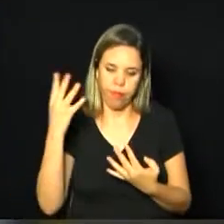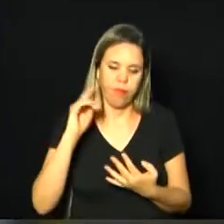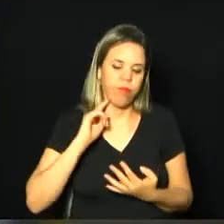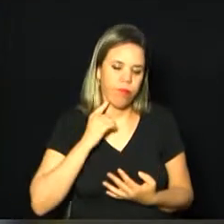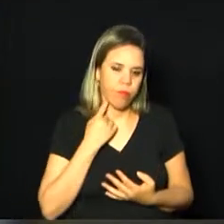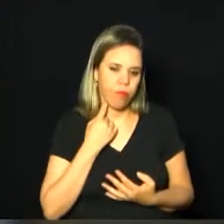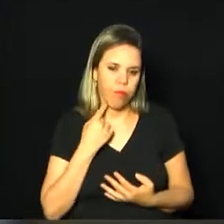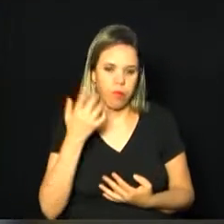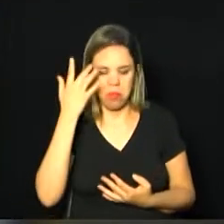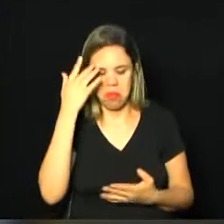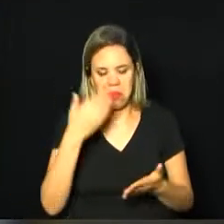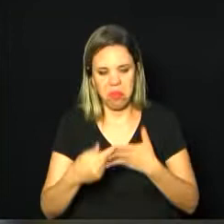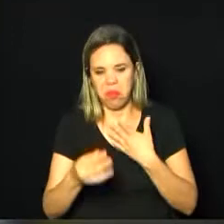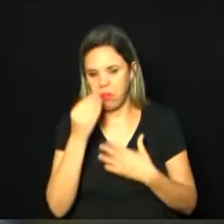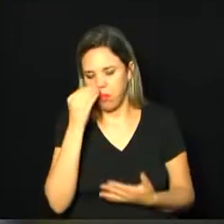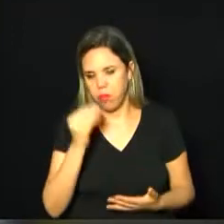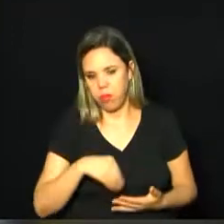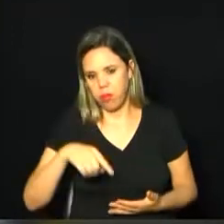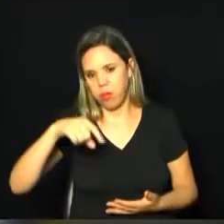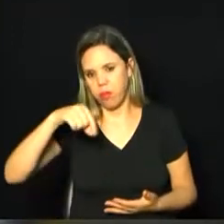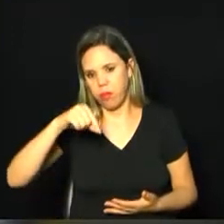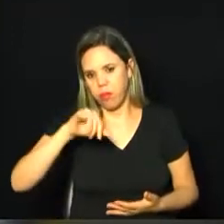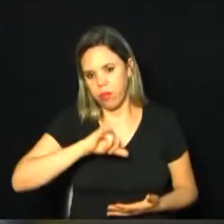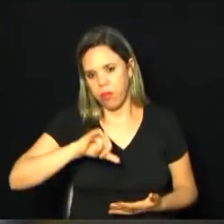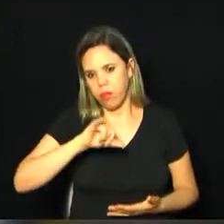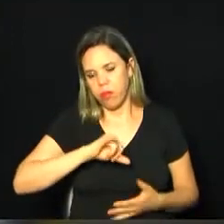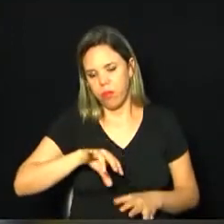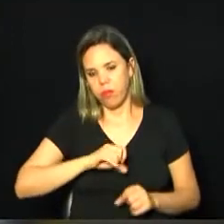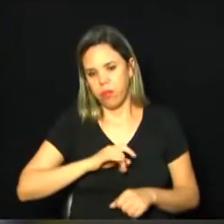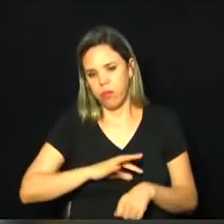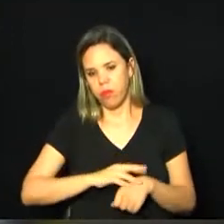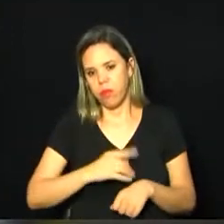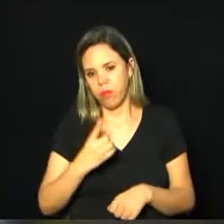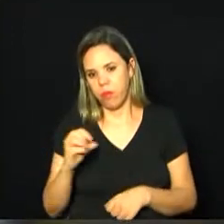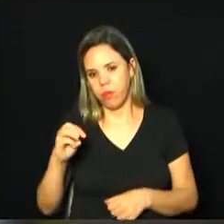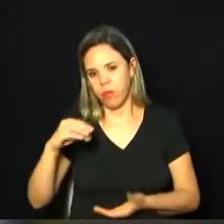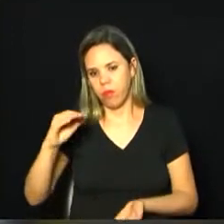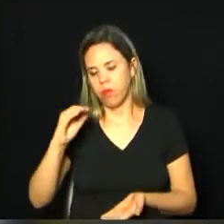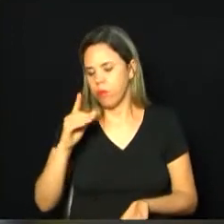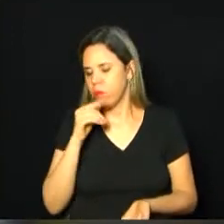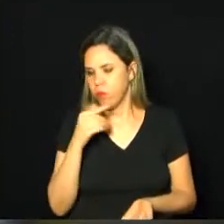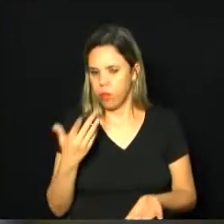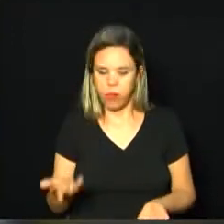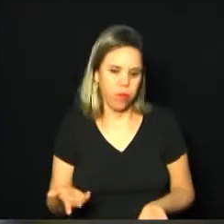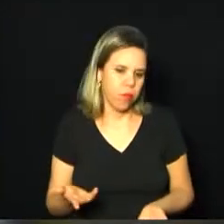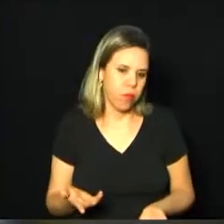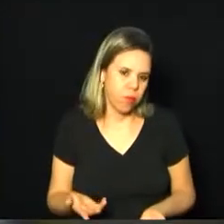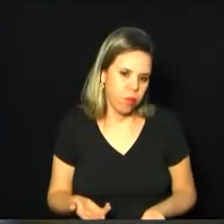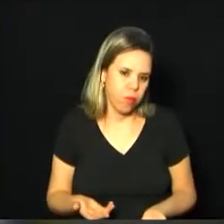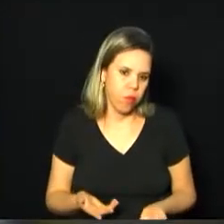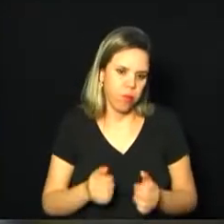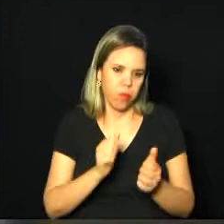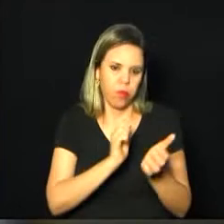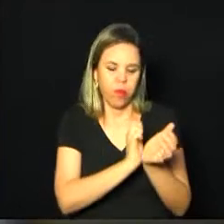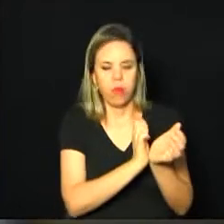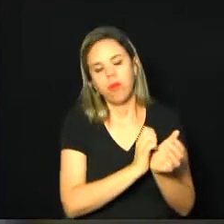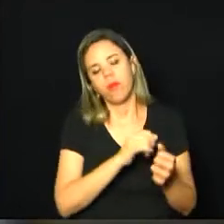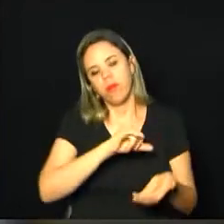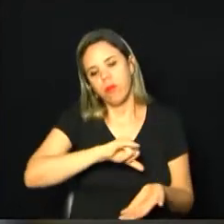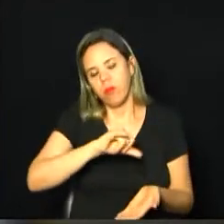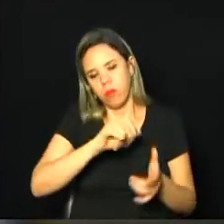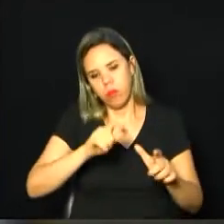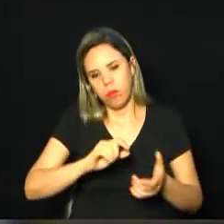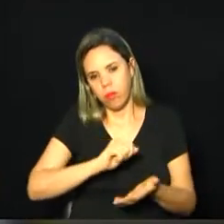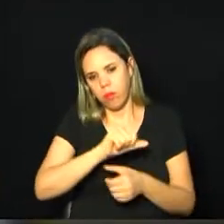e que a gente não se importa então uma gota de óleo pode contaminar até 10 litros de água se a gente dá o descarte correto para o óleo ele